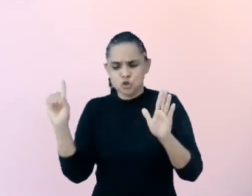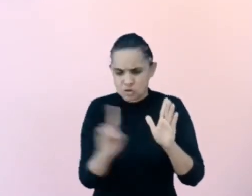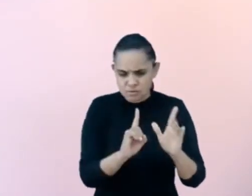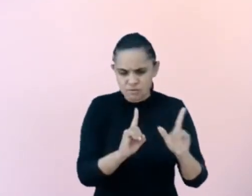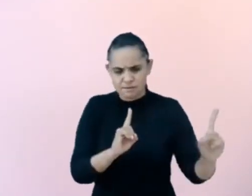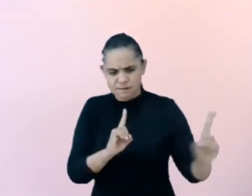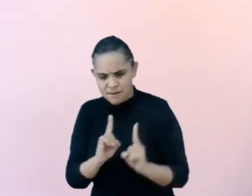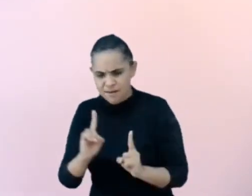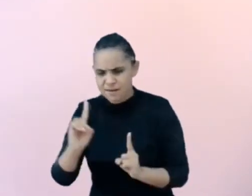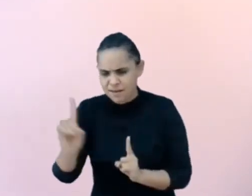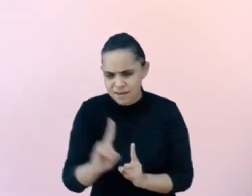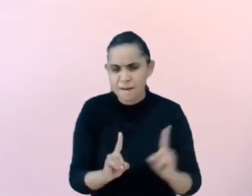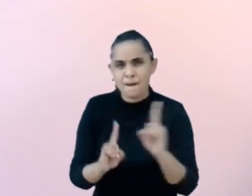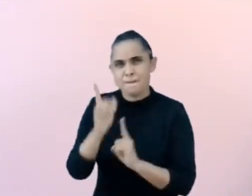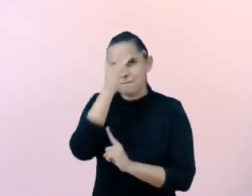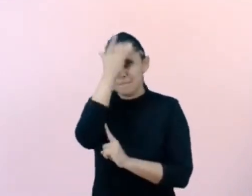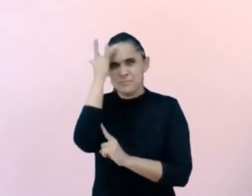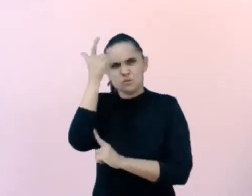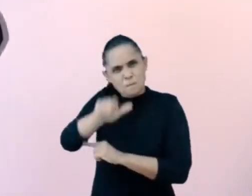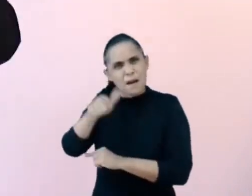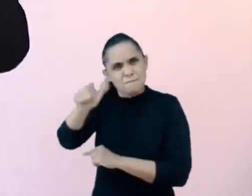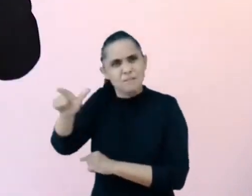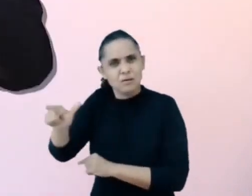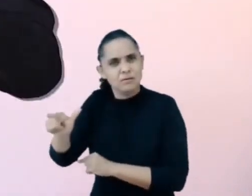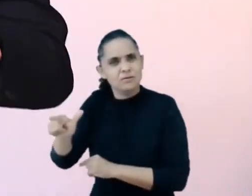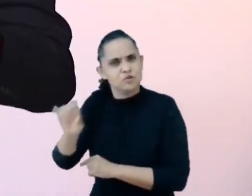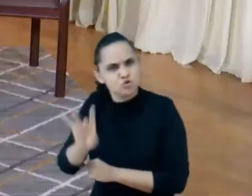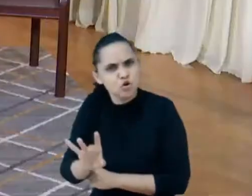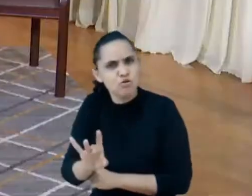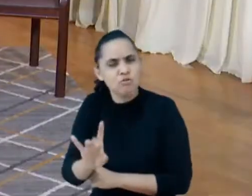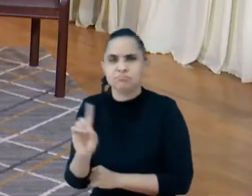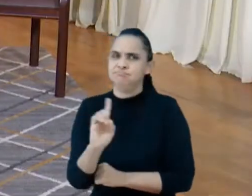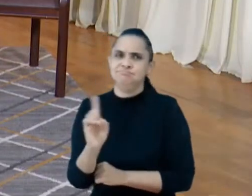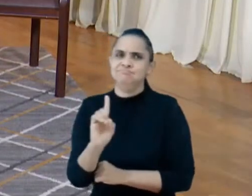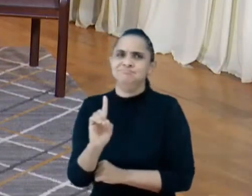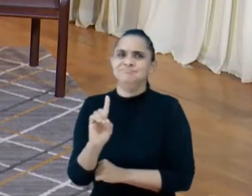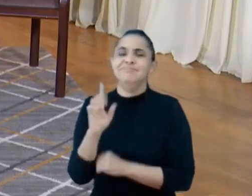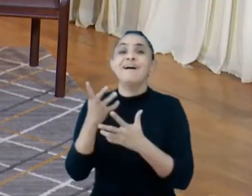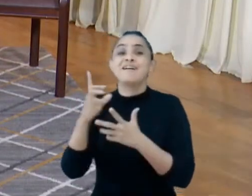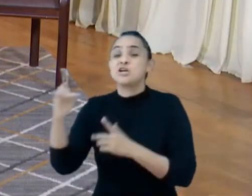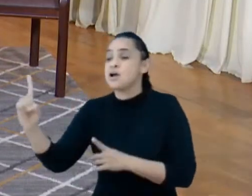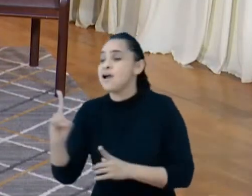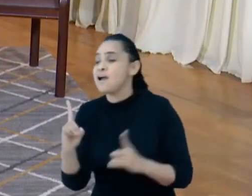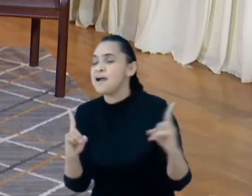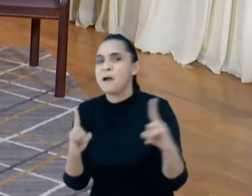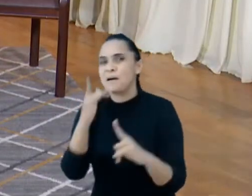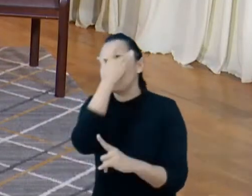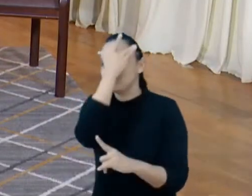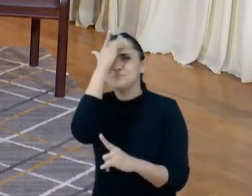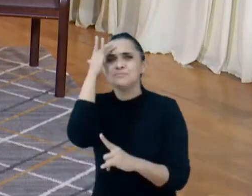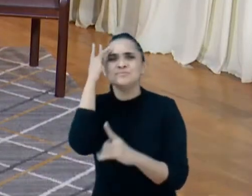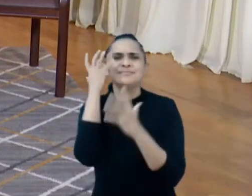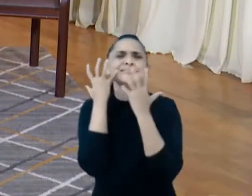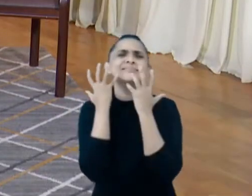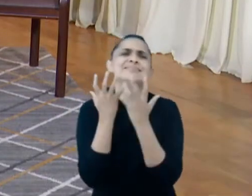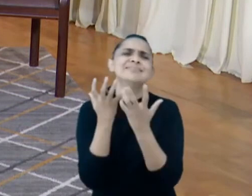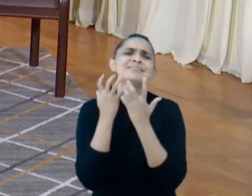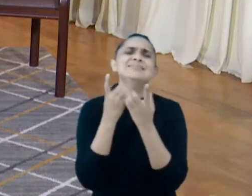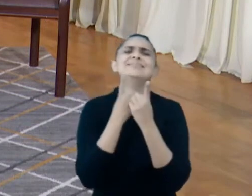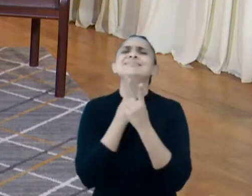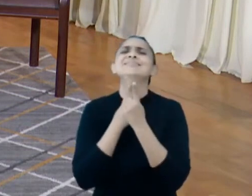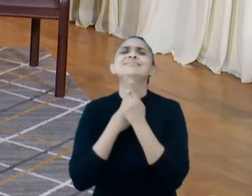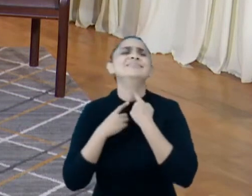à igreja mais pessoas. Não. Aqui diz que as pessoas que eram acrescentadas à igreja eram aquelas que